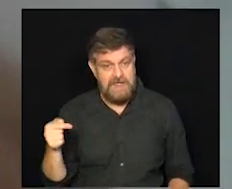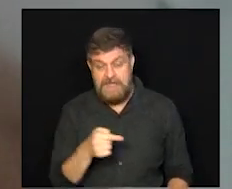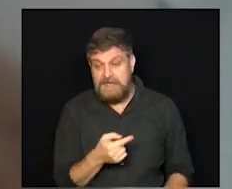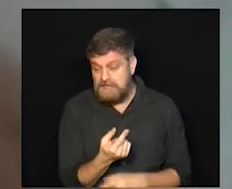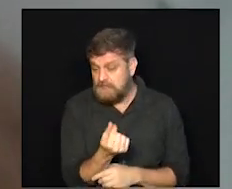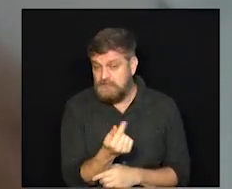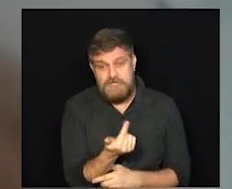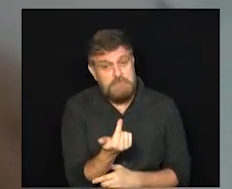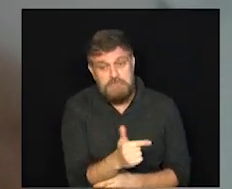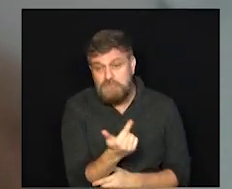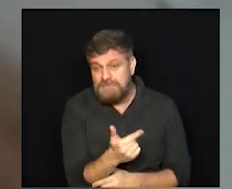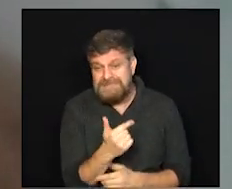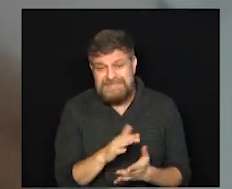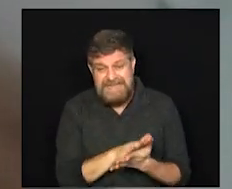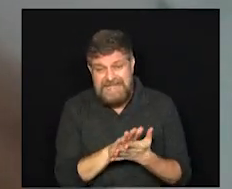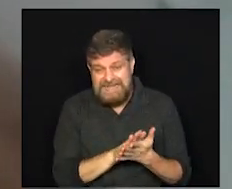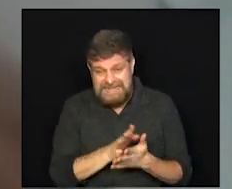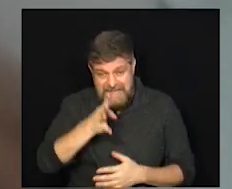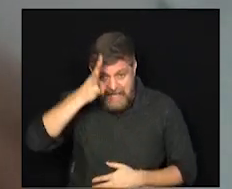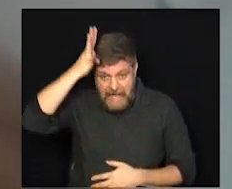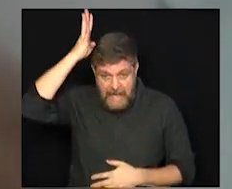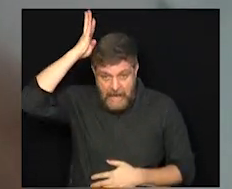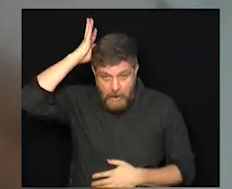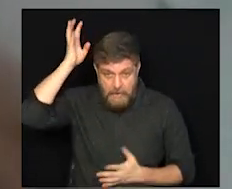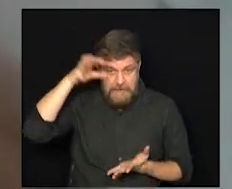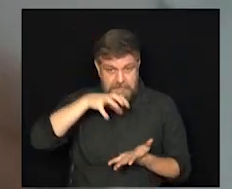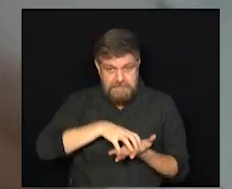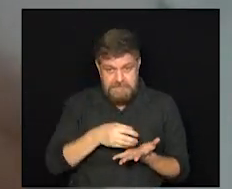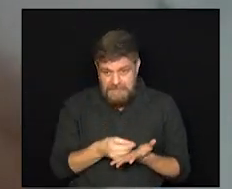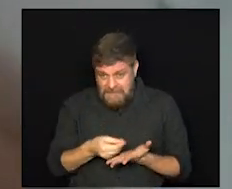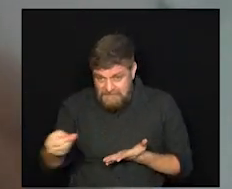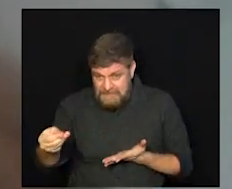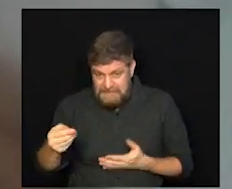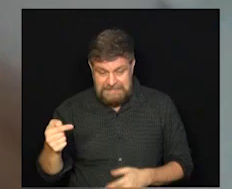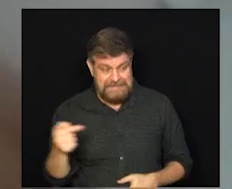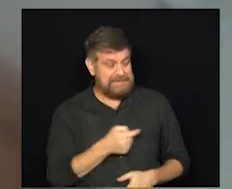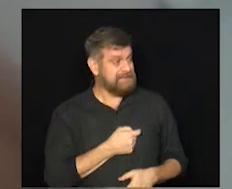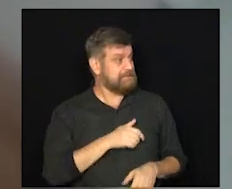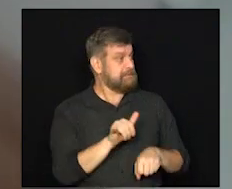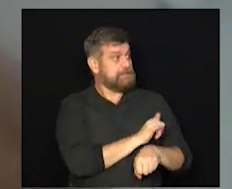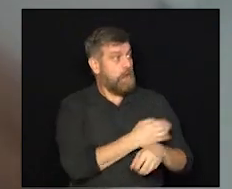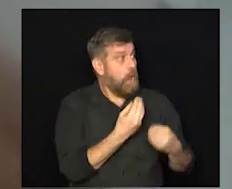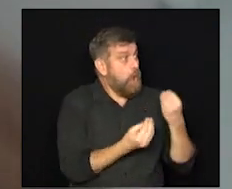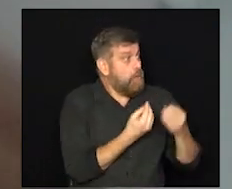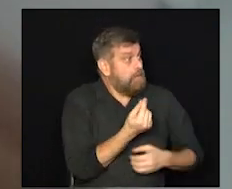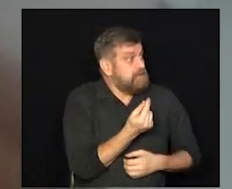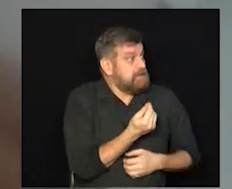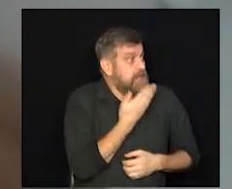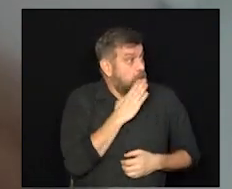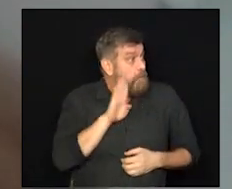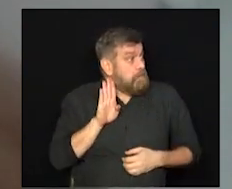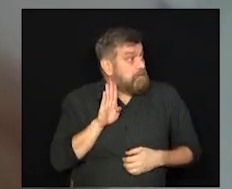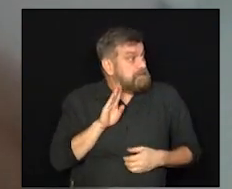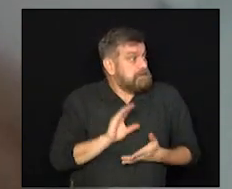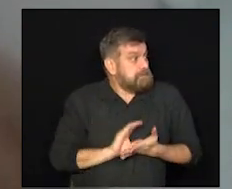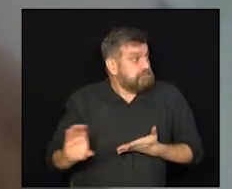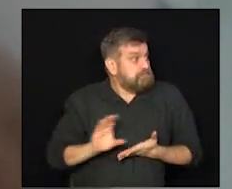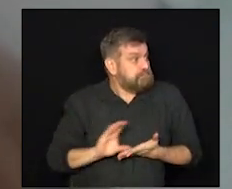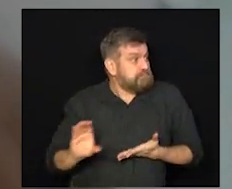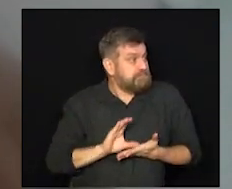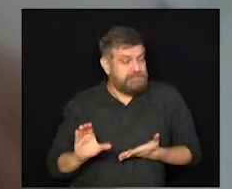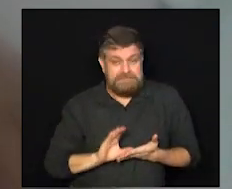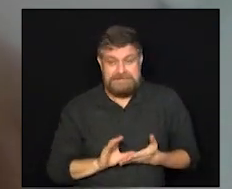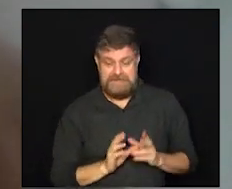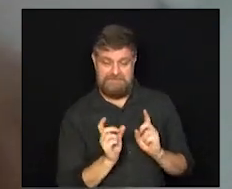Bulgária. E Roma não mandou dinheiro, teve que vender as imagens, teve que vender quadro, vendeu tudo que tinha na igreja para pagar lá. Mas